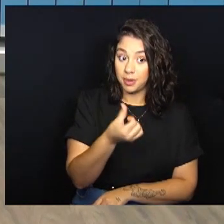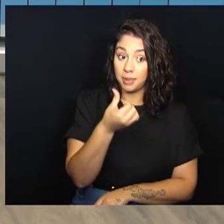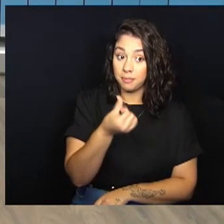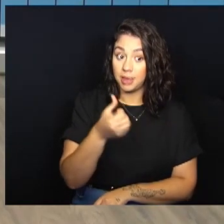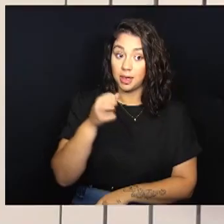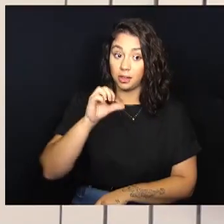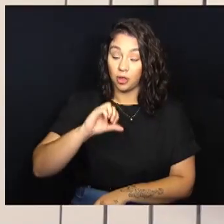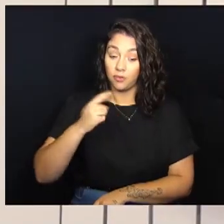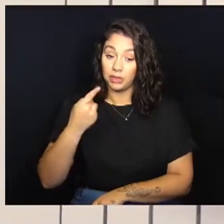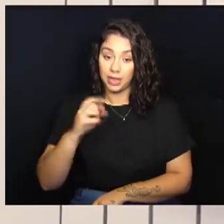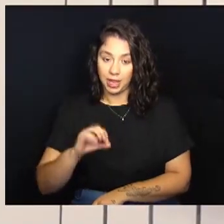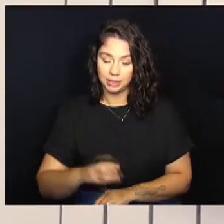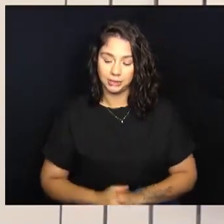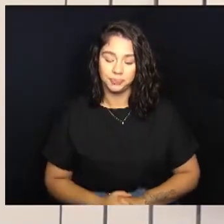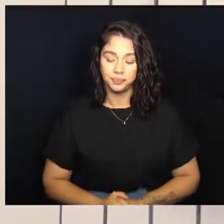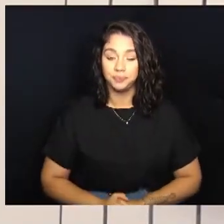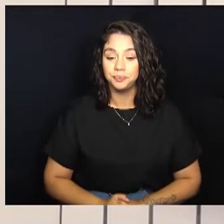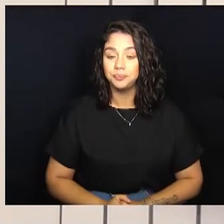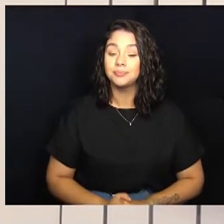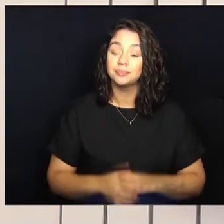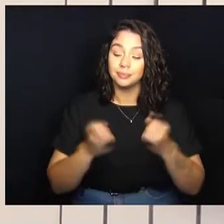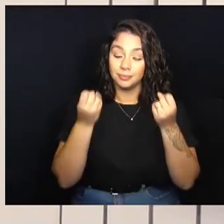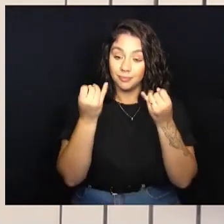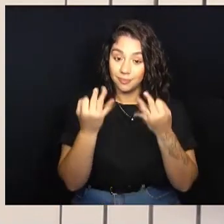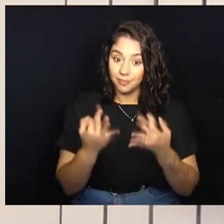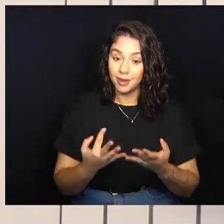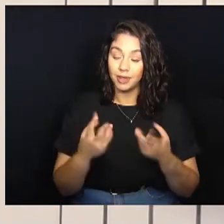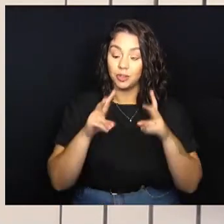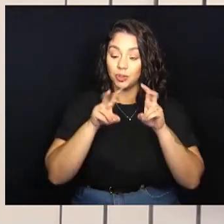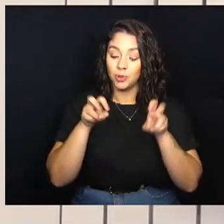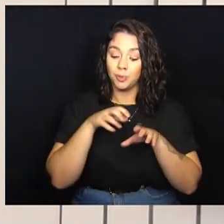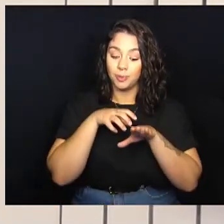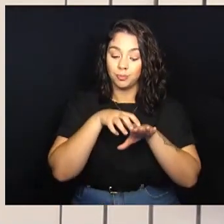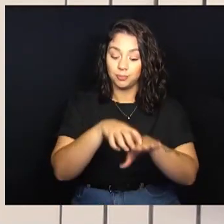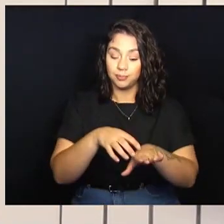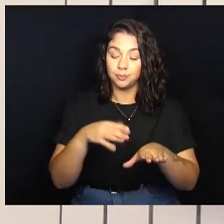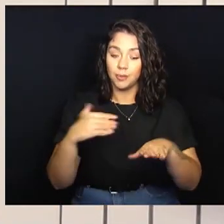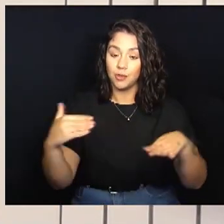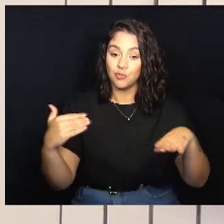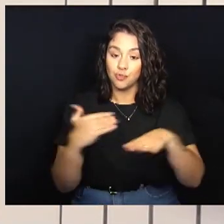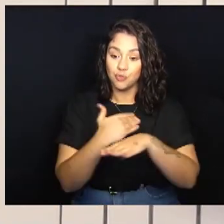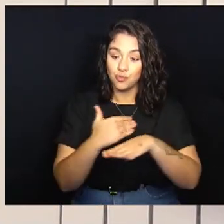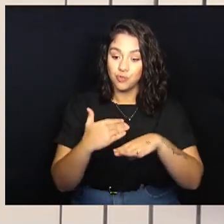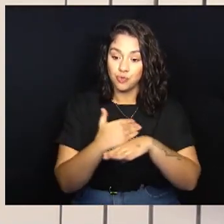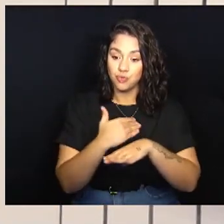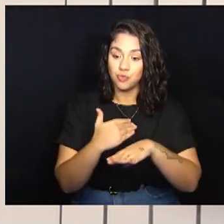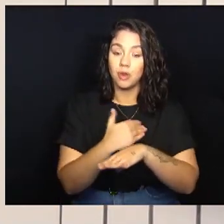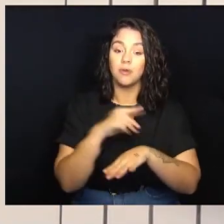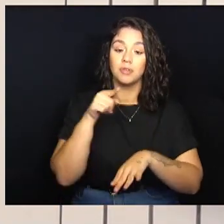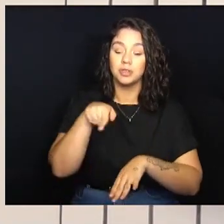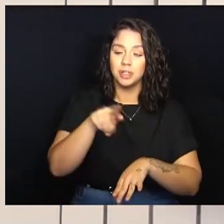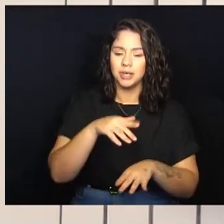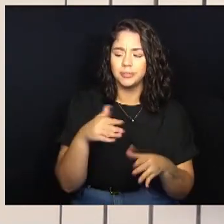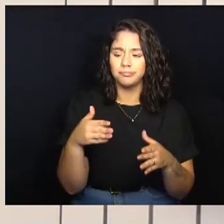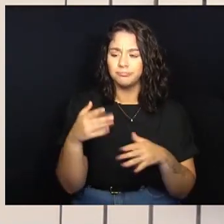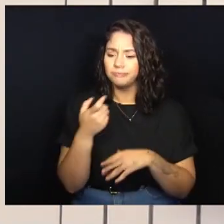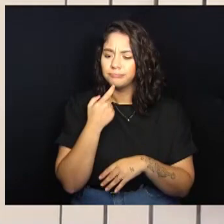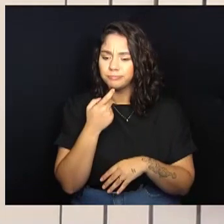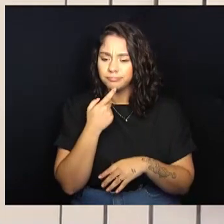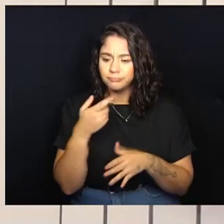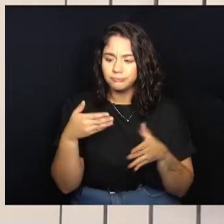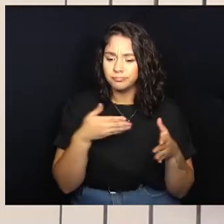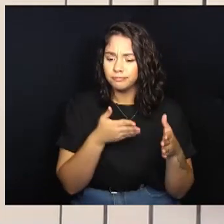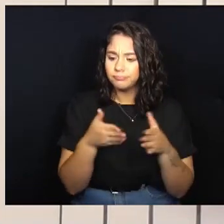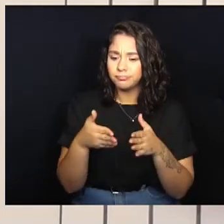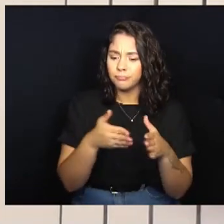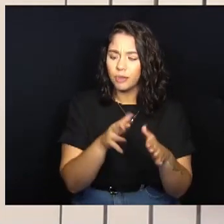3766-6910. E falando em trânsito, olha só, você que andou em Campinas ou que mora aqui em Campinas